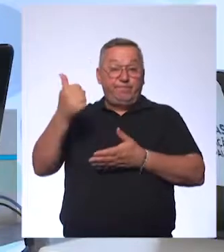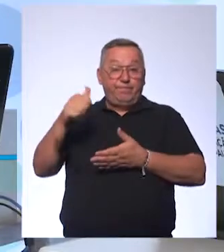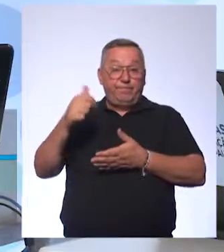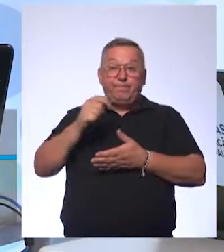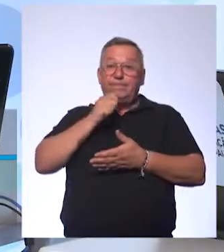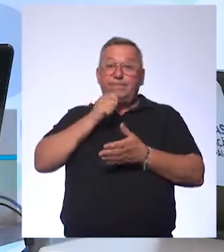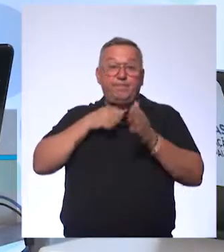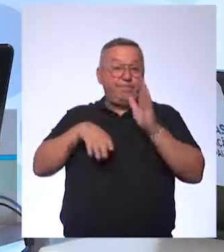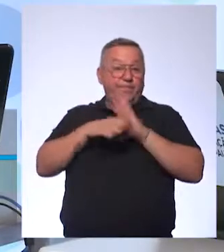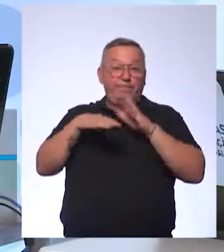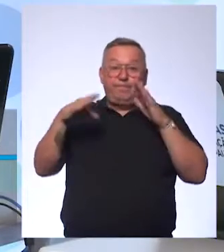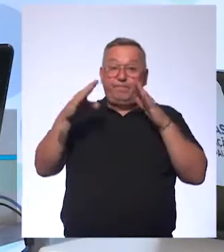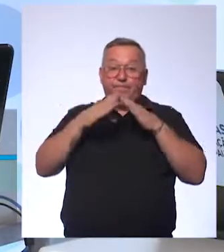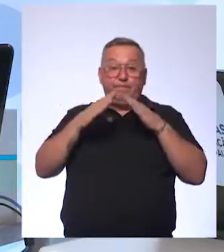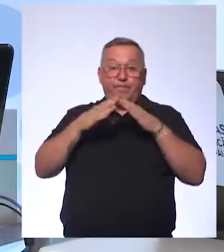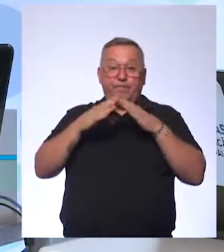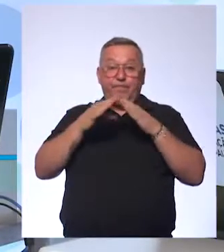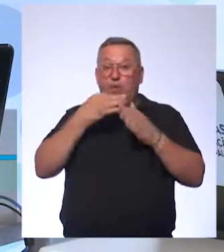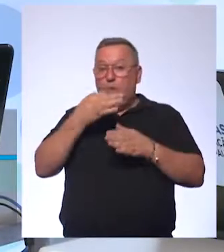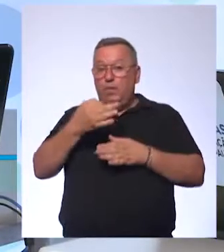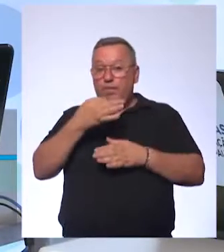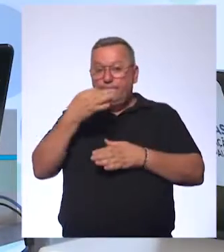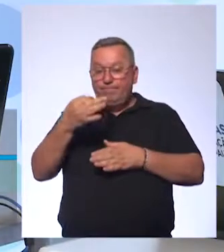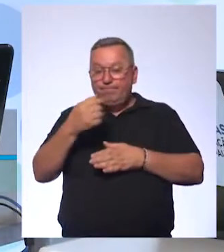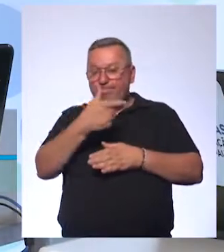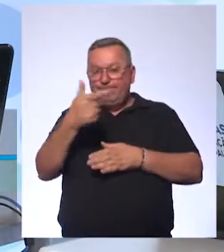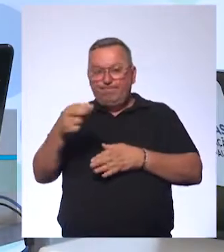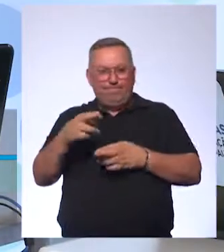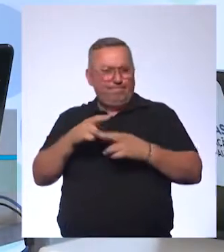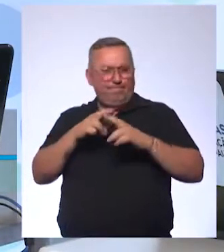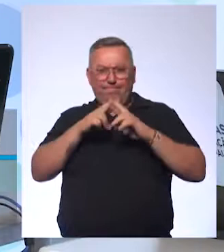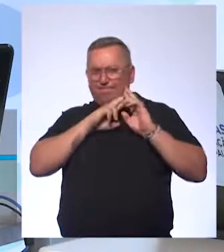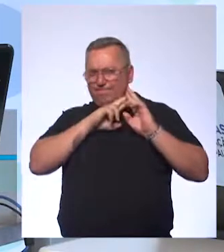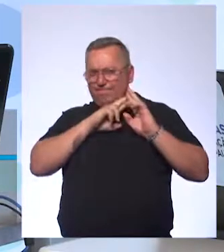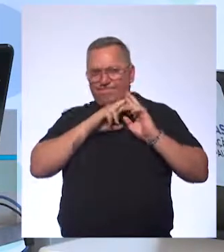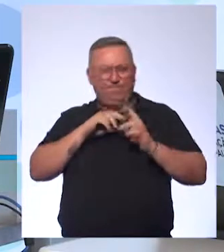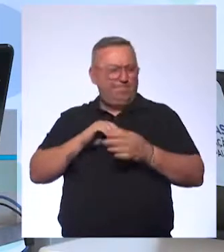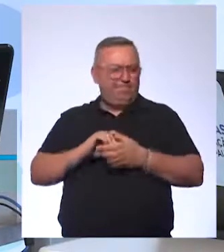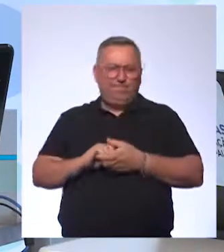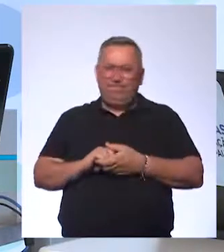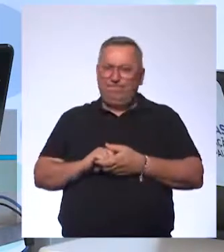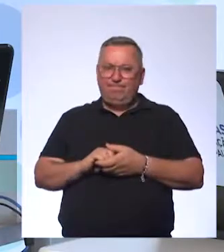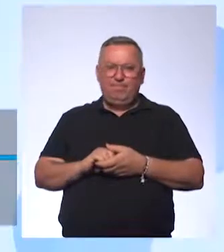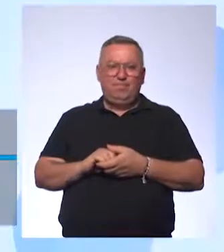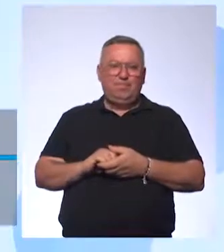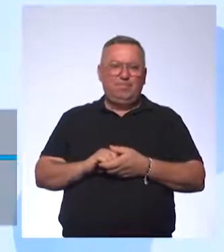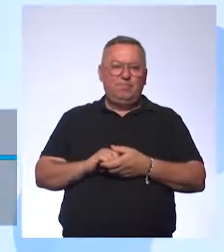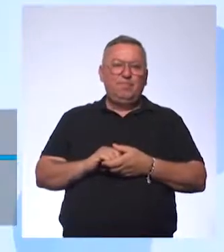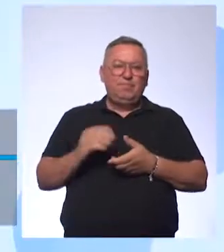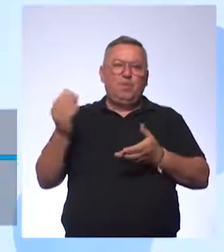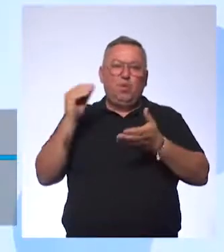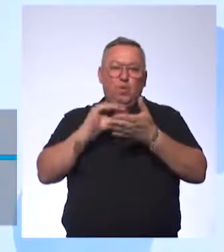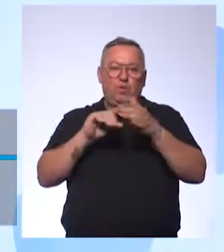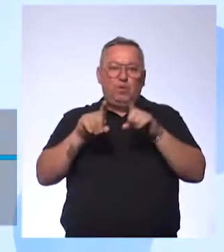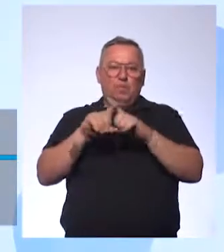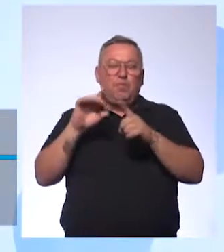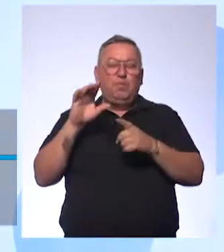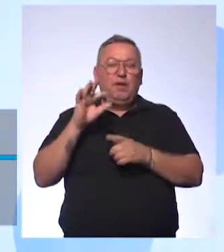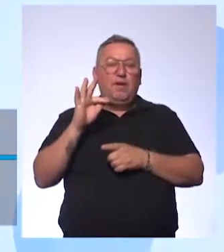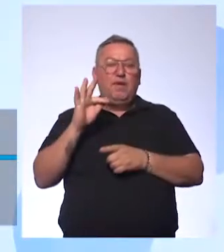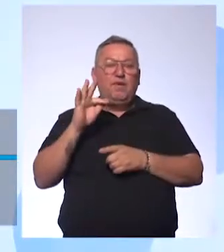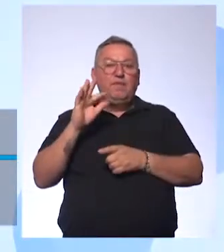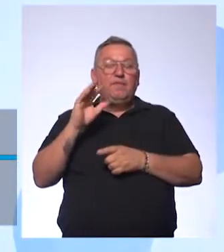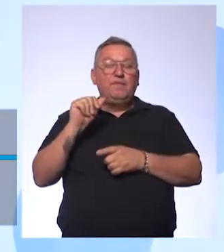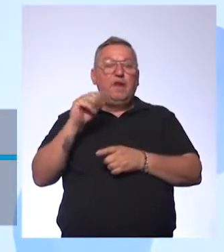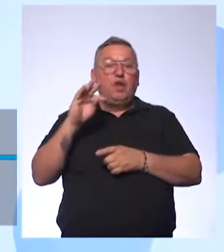não apareceu em casa. Opinião. Não tem muita responsabilidade. Muito bem. Gabriel colocou também o fato aqui